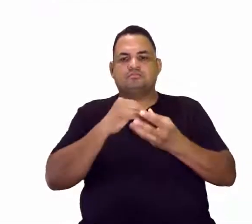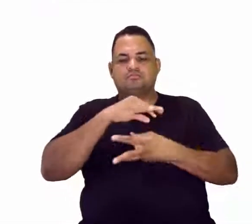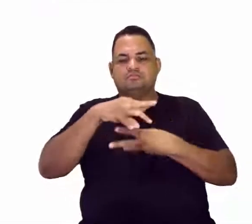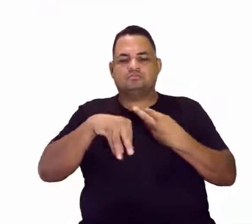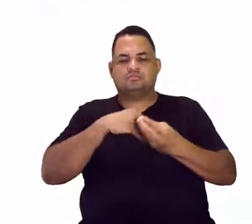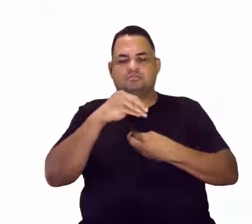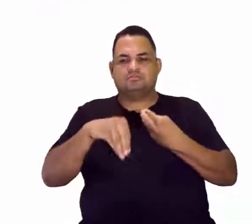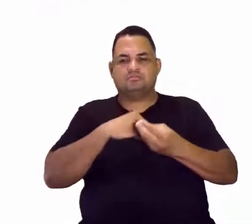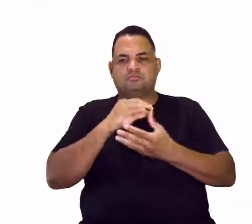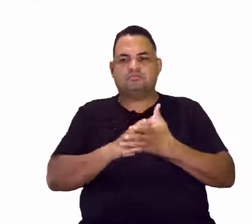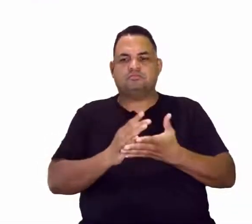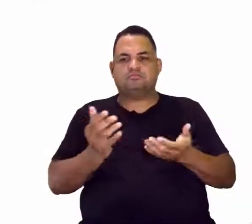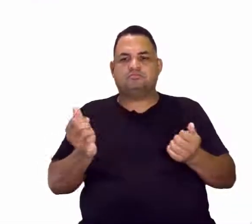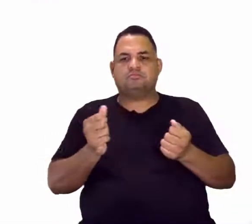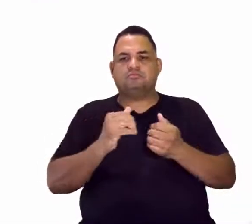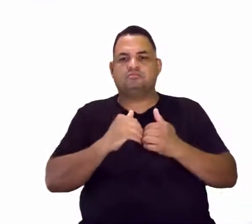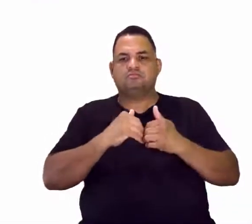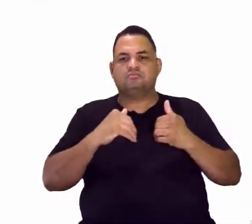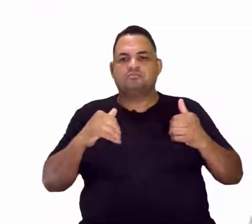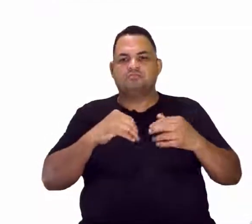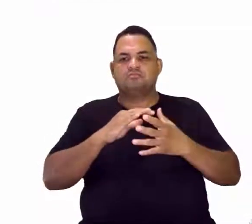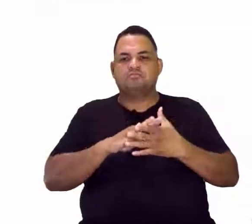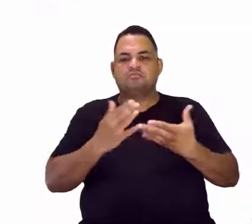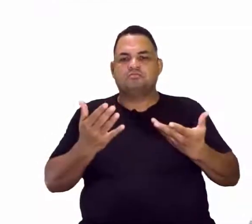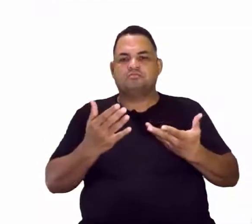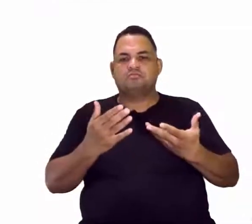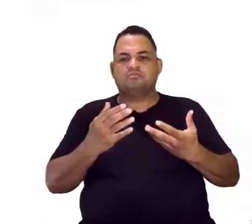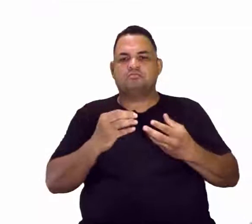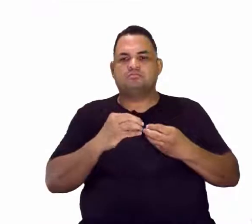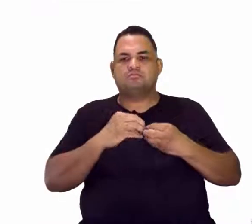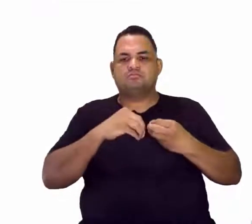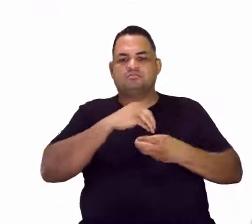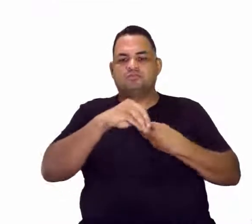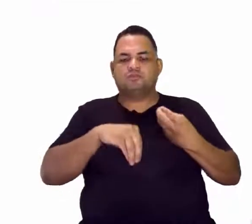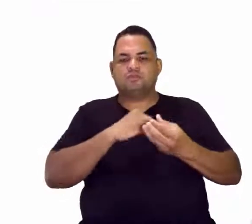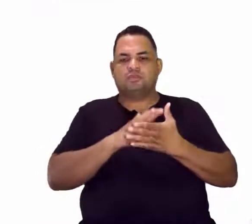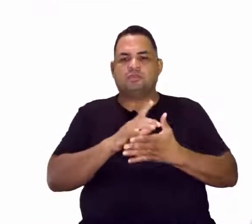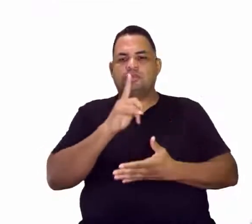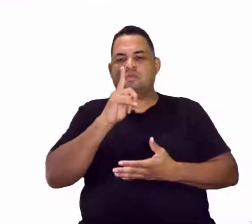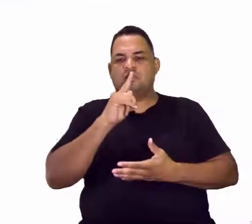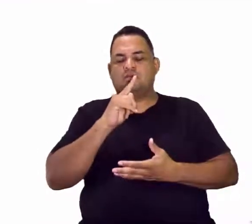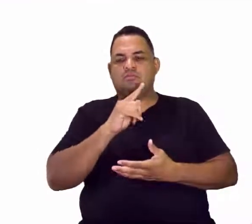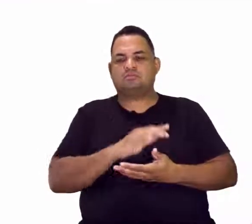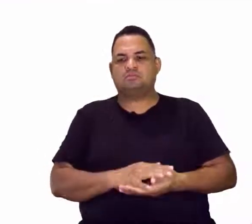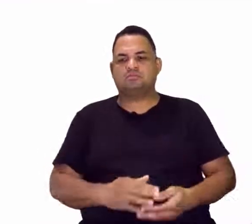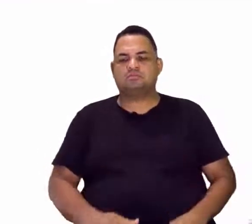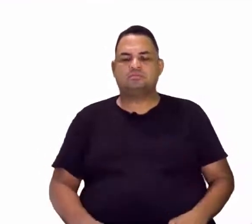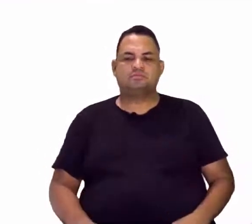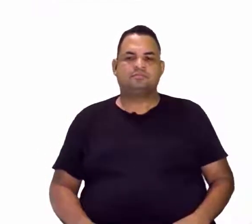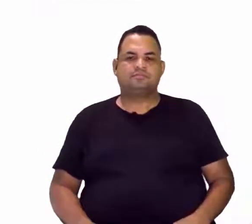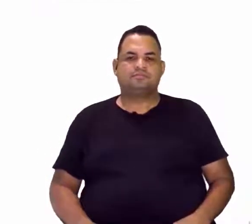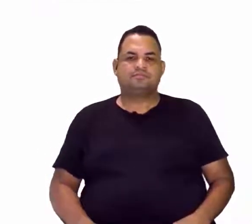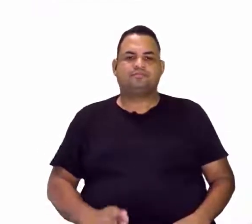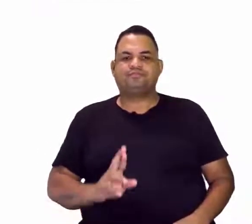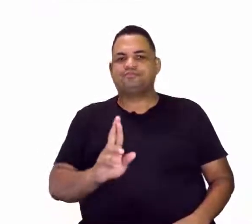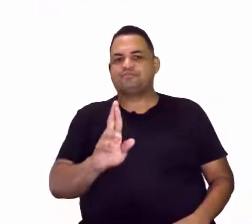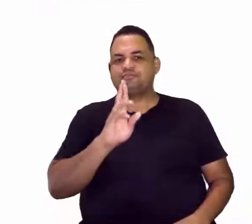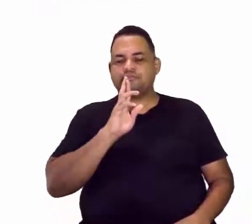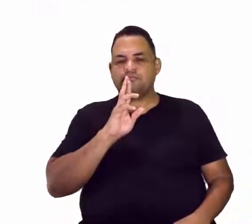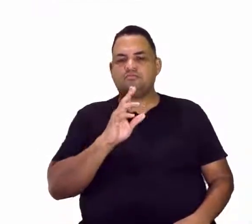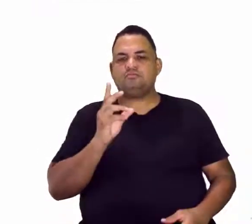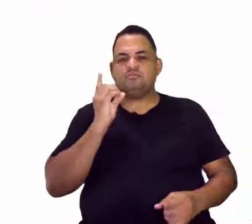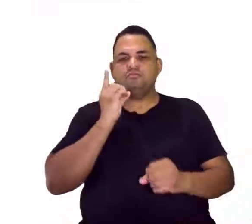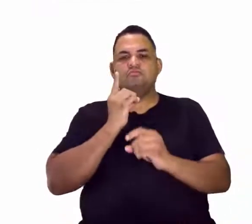foram dissociadas na água, ou seja, que foram dissolvidas na água. O resultado que a